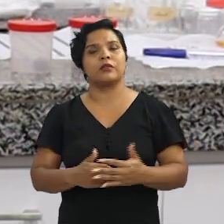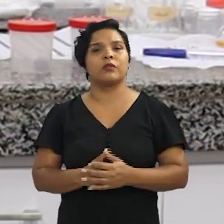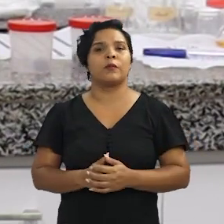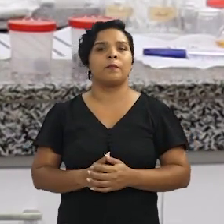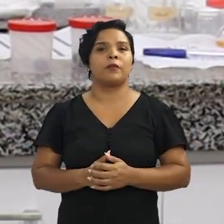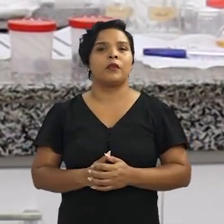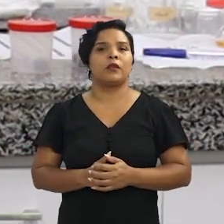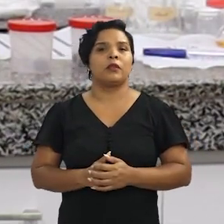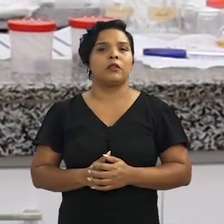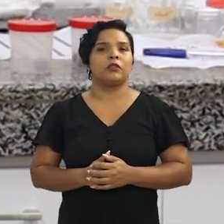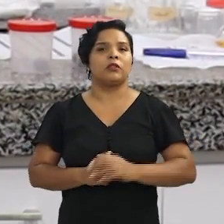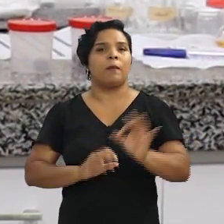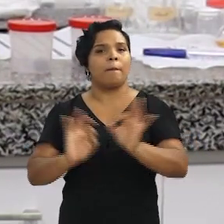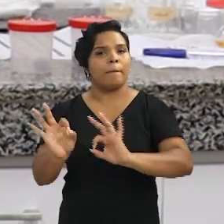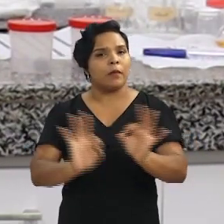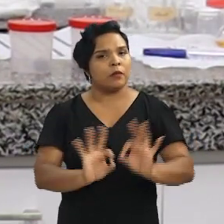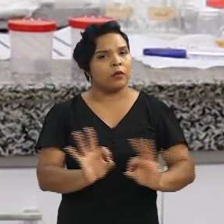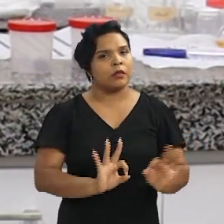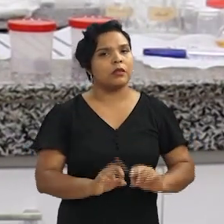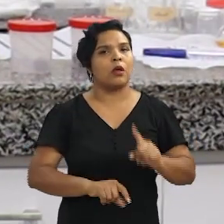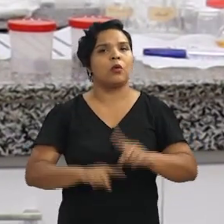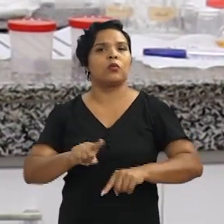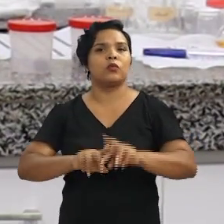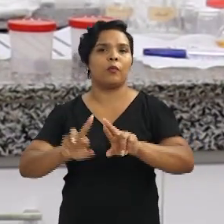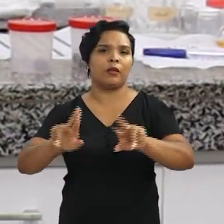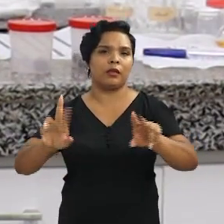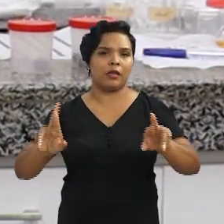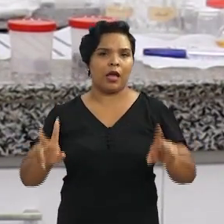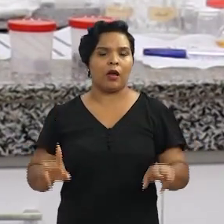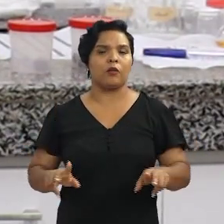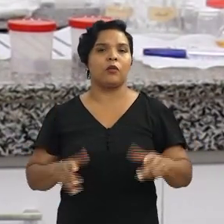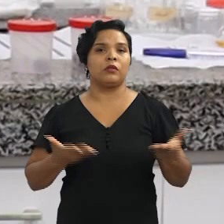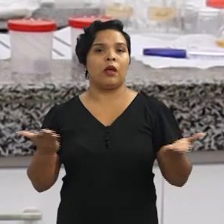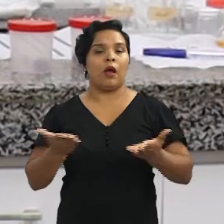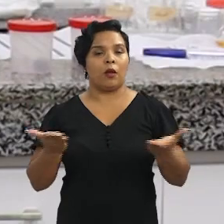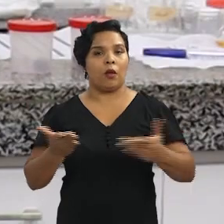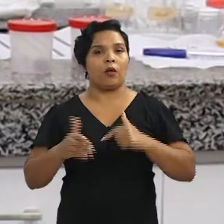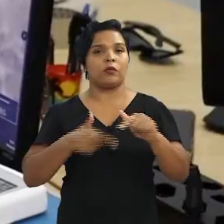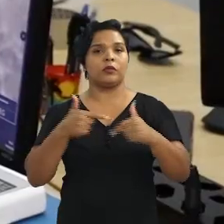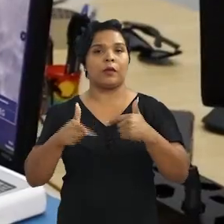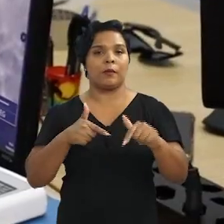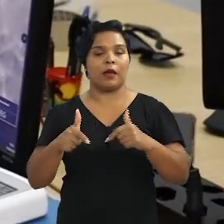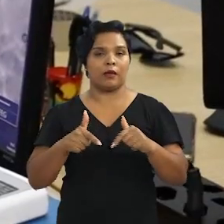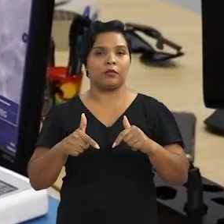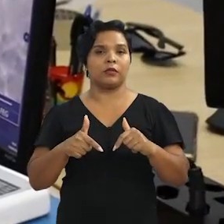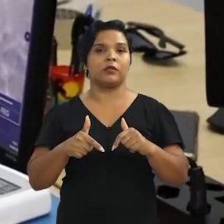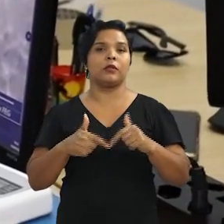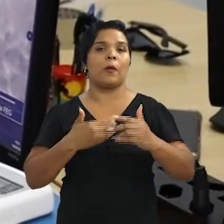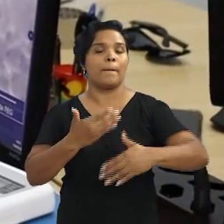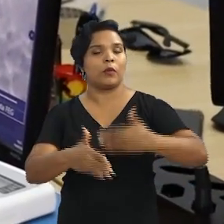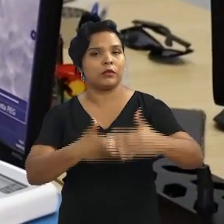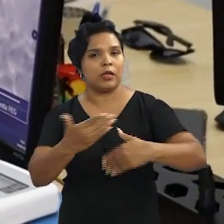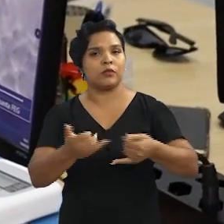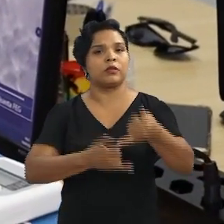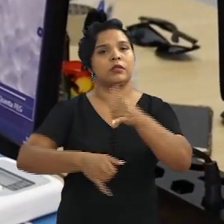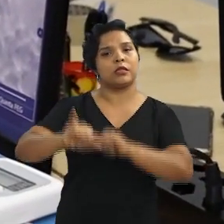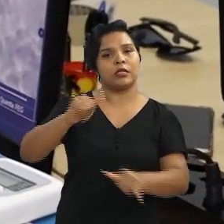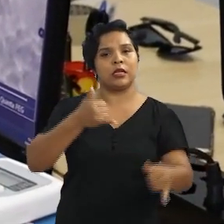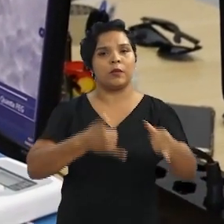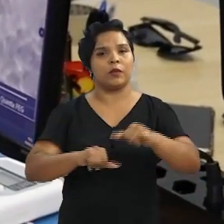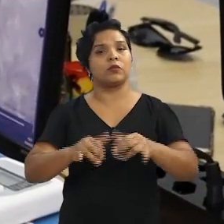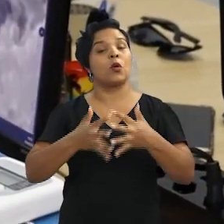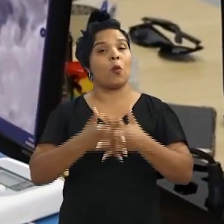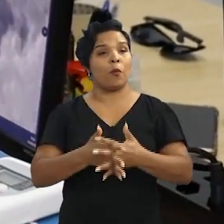de manipulação do material. Então, os trabalhos até agora, eles davam conta, né, de processos